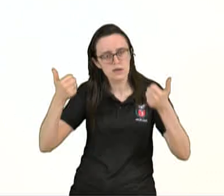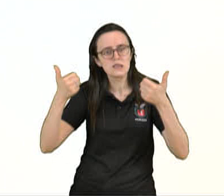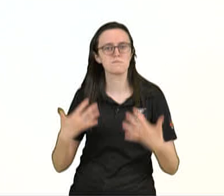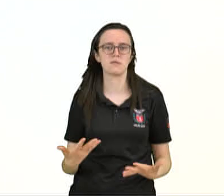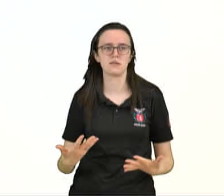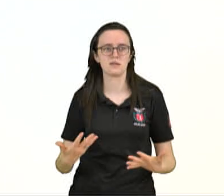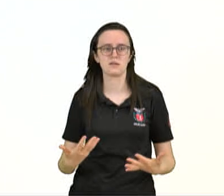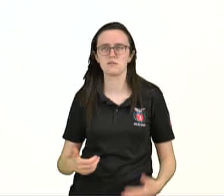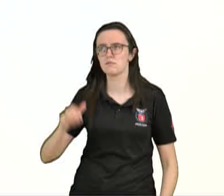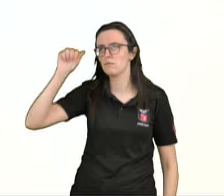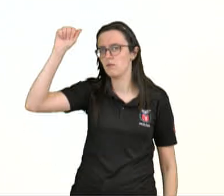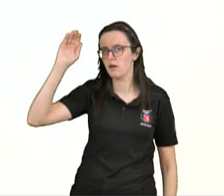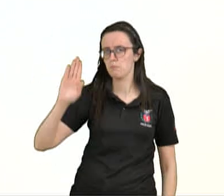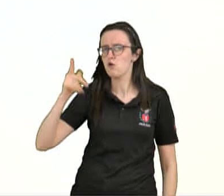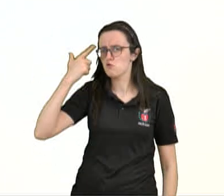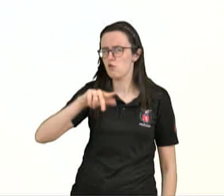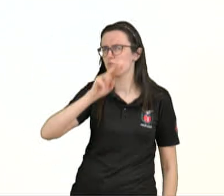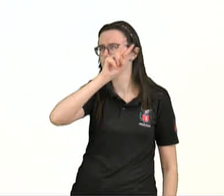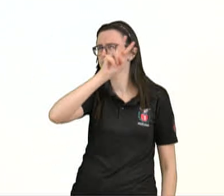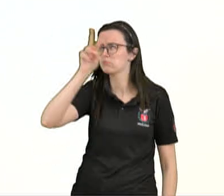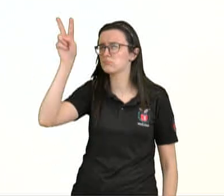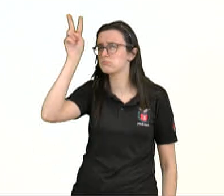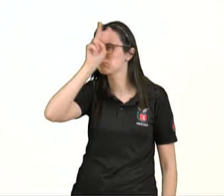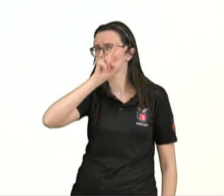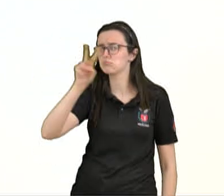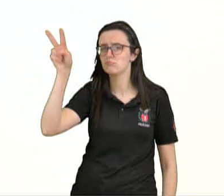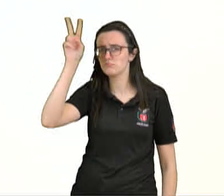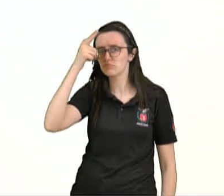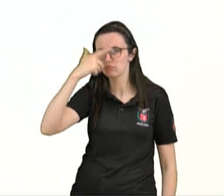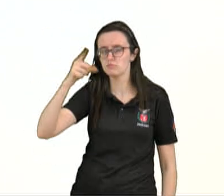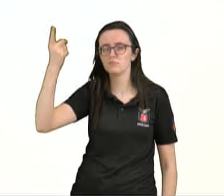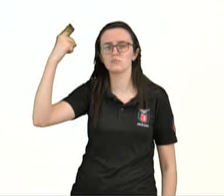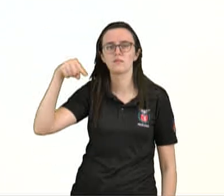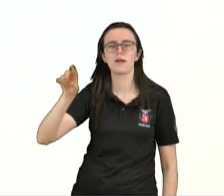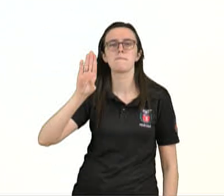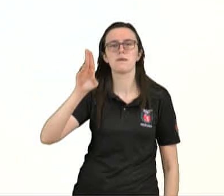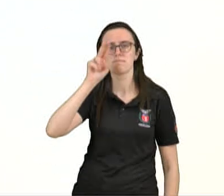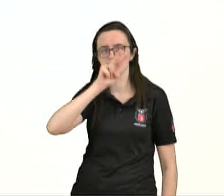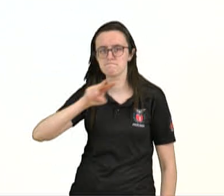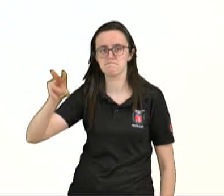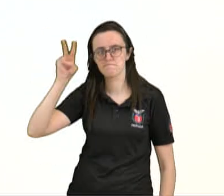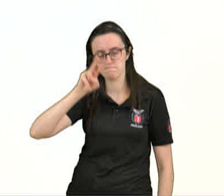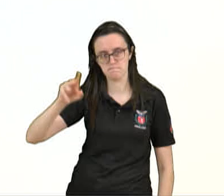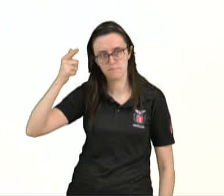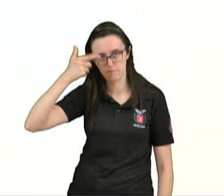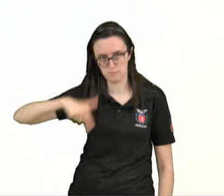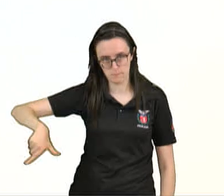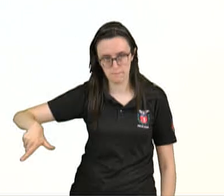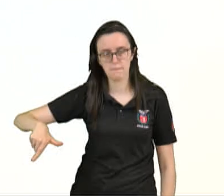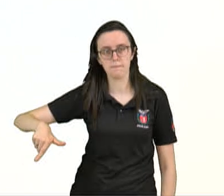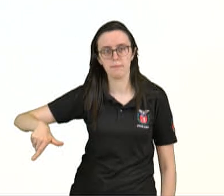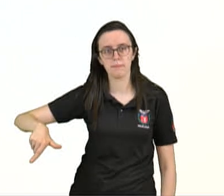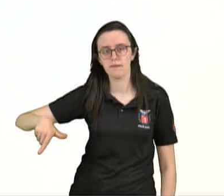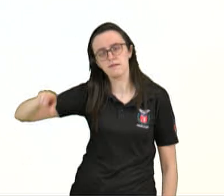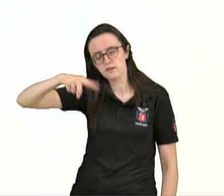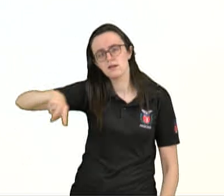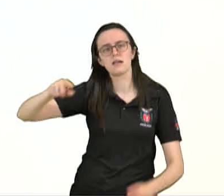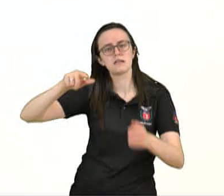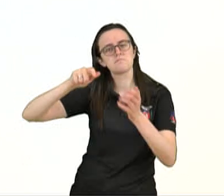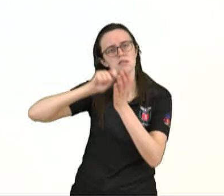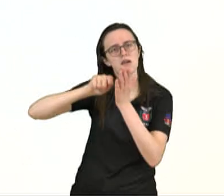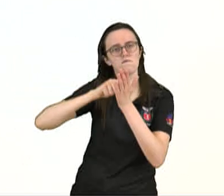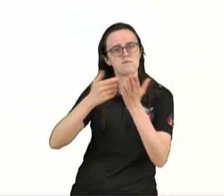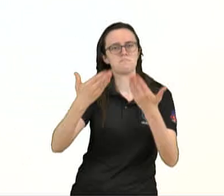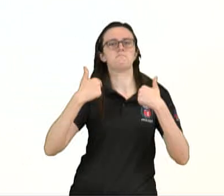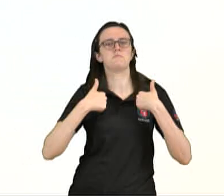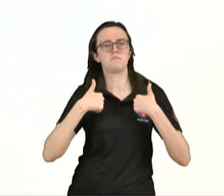vão ler novamente, né, a A e a B, e vocês vão escrever para mim qual